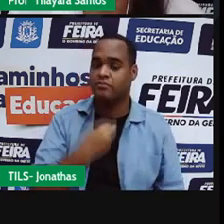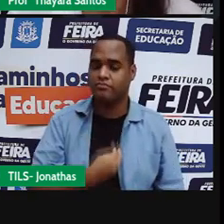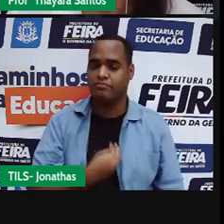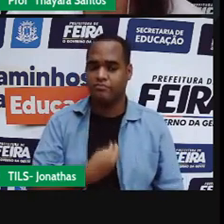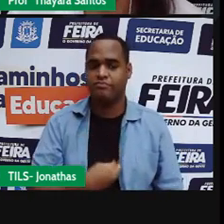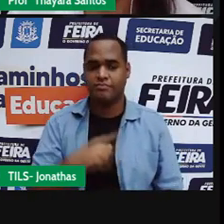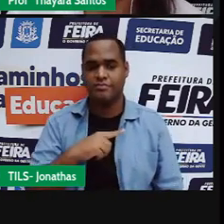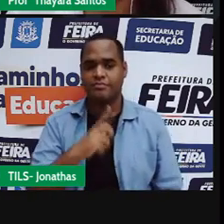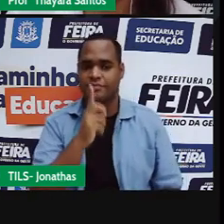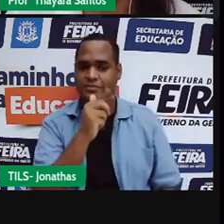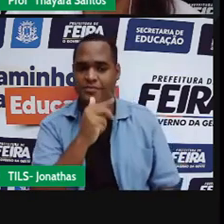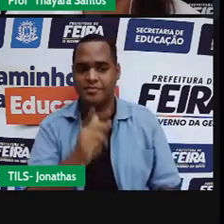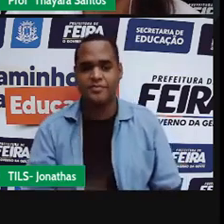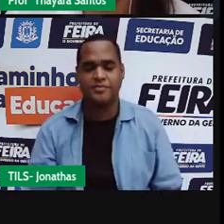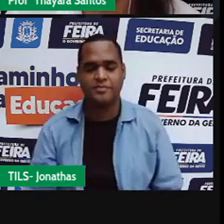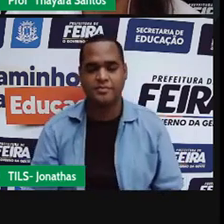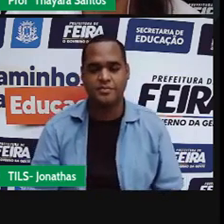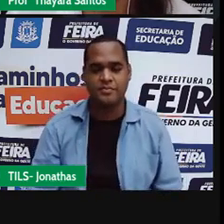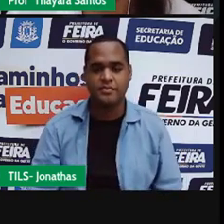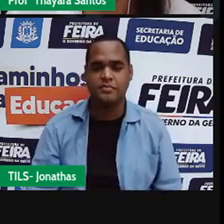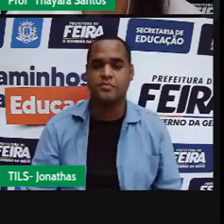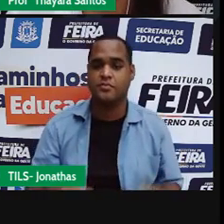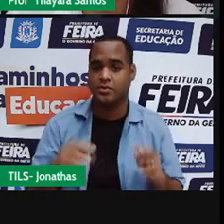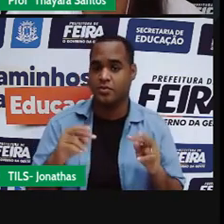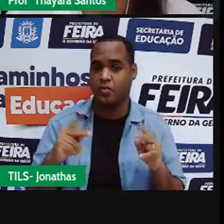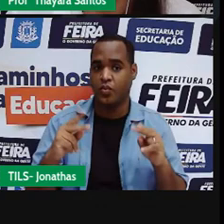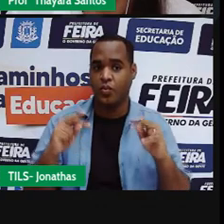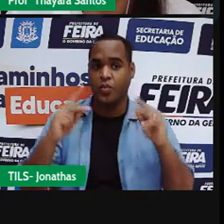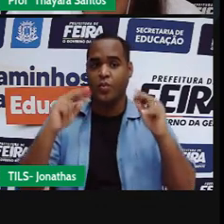eu aumentar ainda mais essa temperatura,